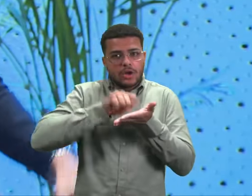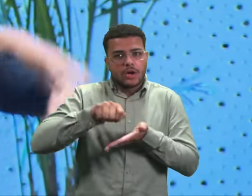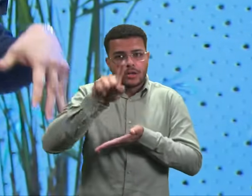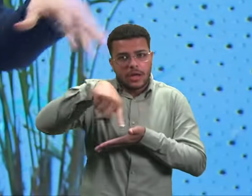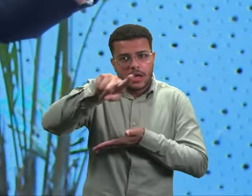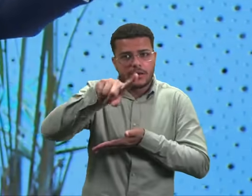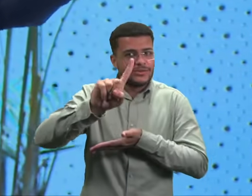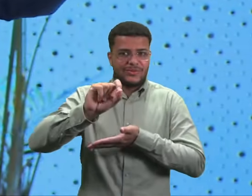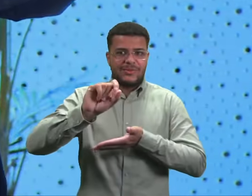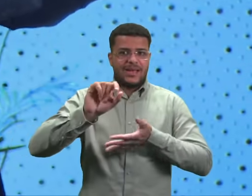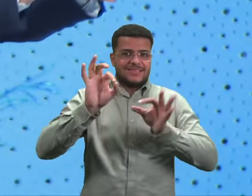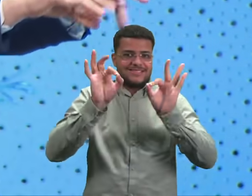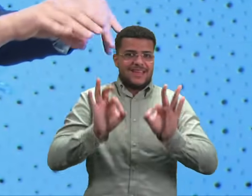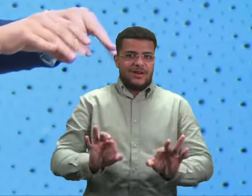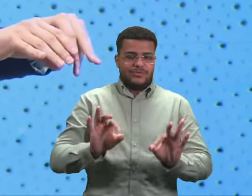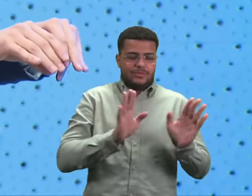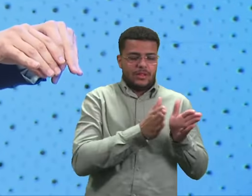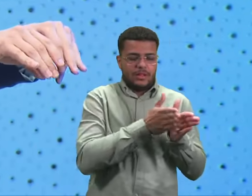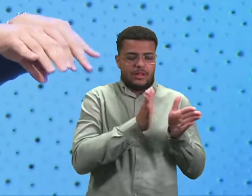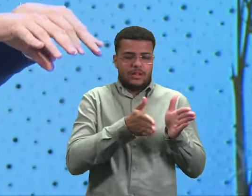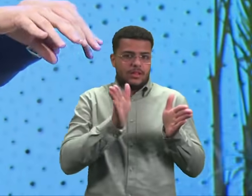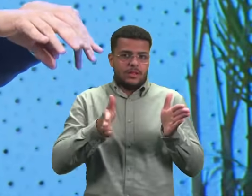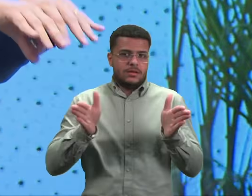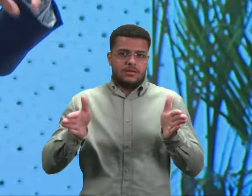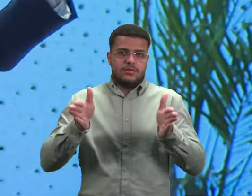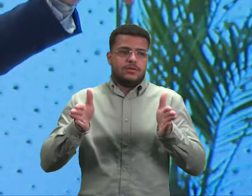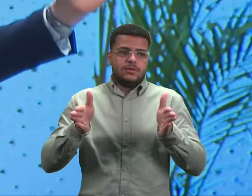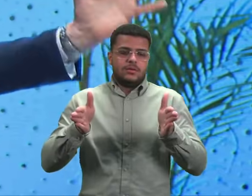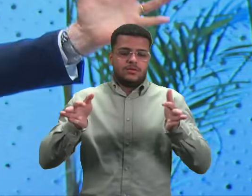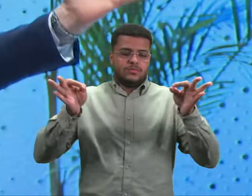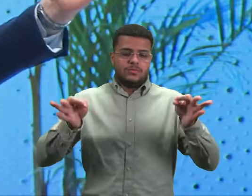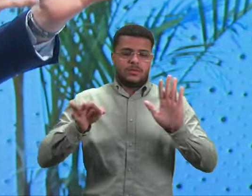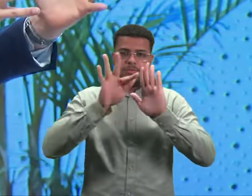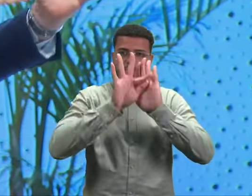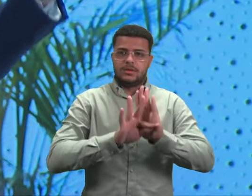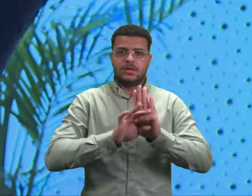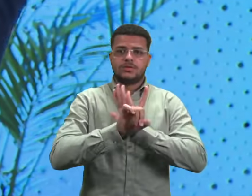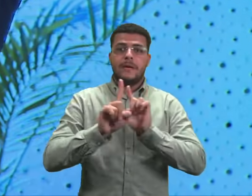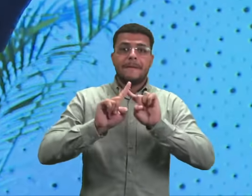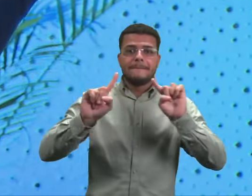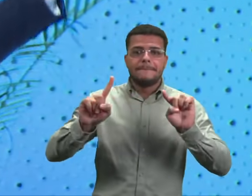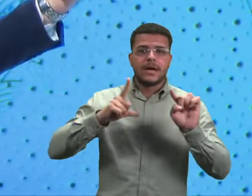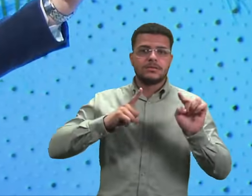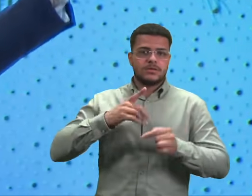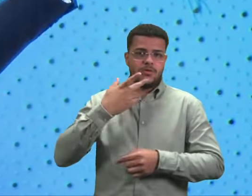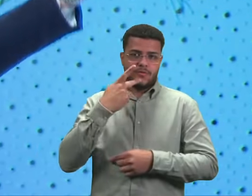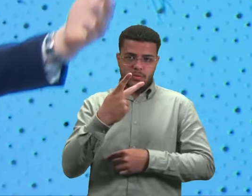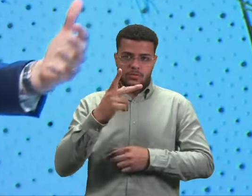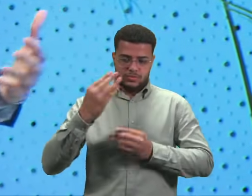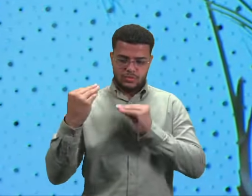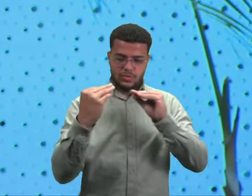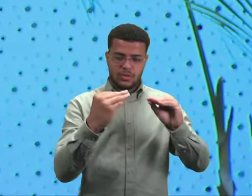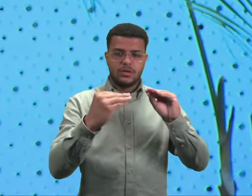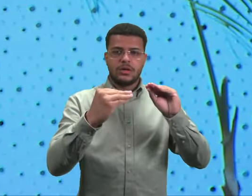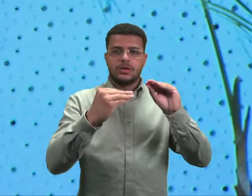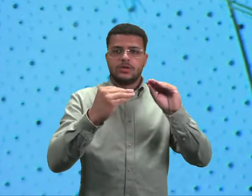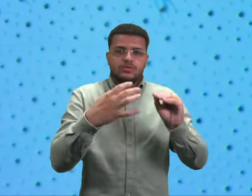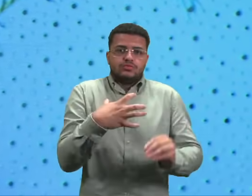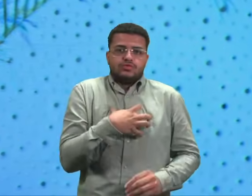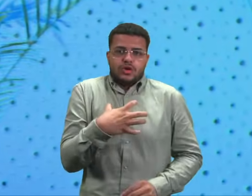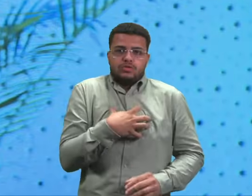elas não estão na ordem cronológica do texto. Eu coloquei numa ordem didática de compreensão e de estudo para